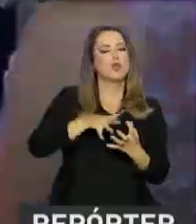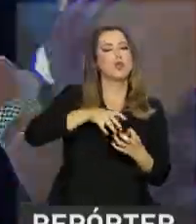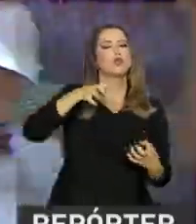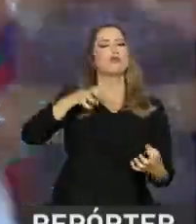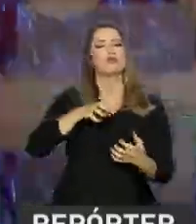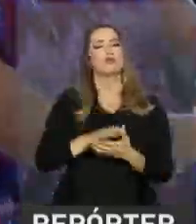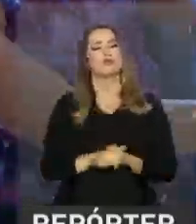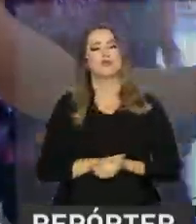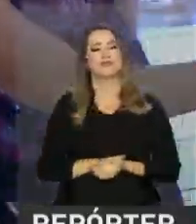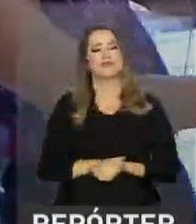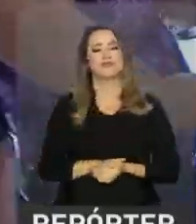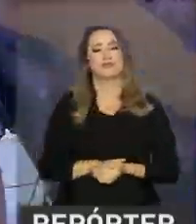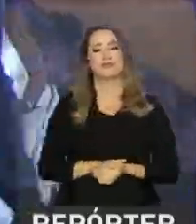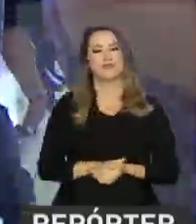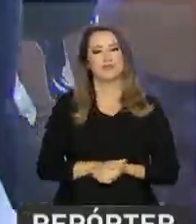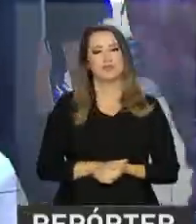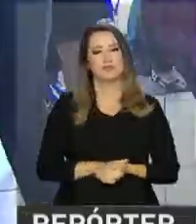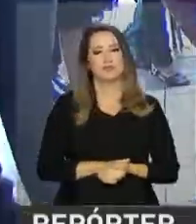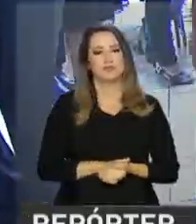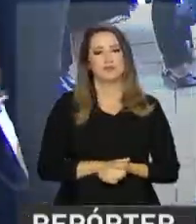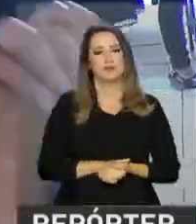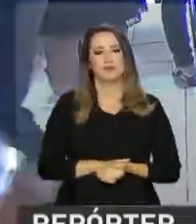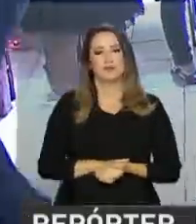minha idade.